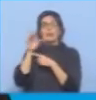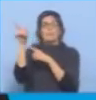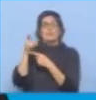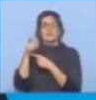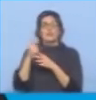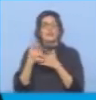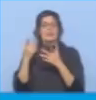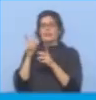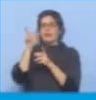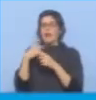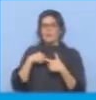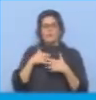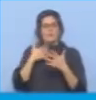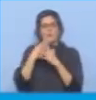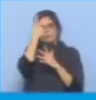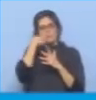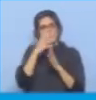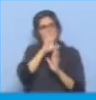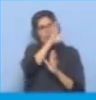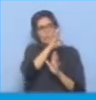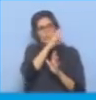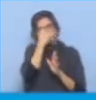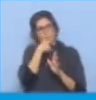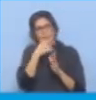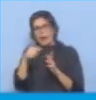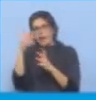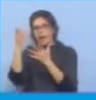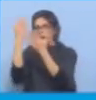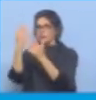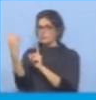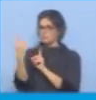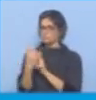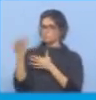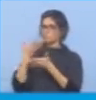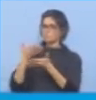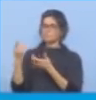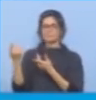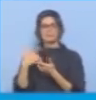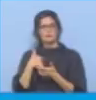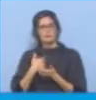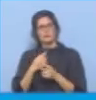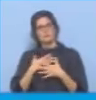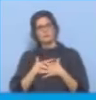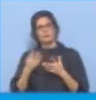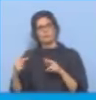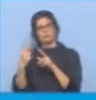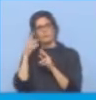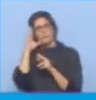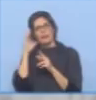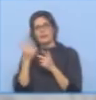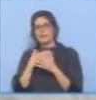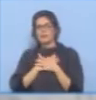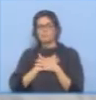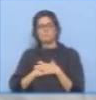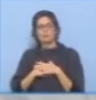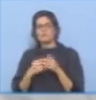rezaram connosco e foi muito, muito agradável. E no fim ela falou com os jovens que estavam lá nessa tarde e foi um encontro muito simpático e muito bom, sim. Que